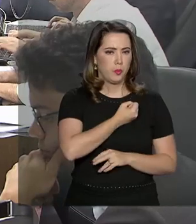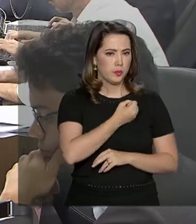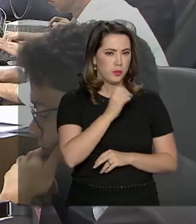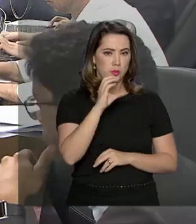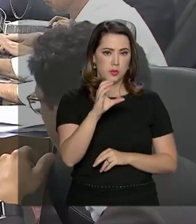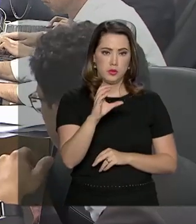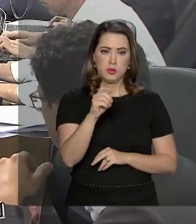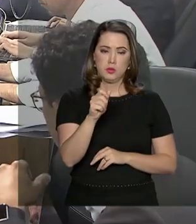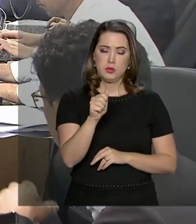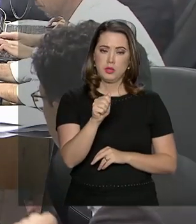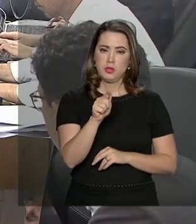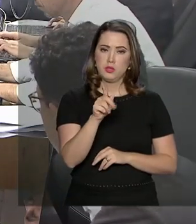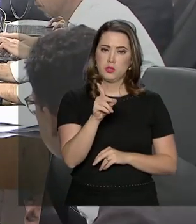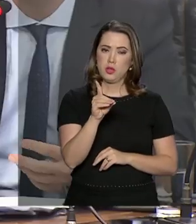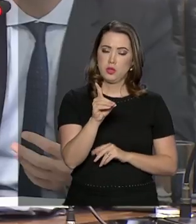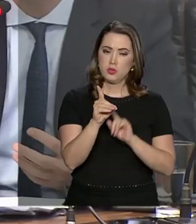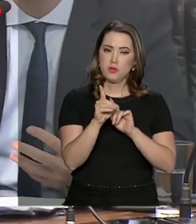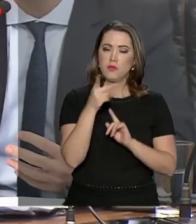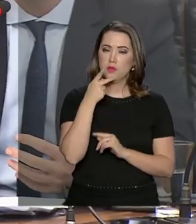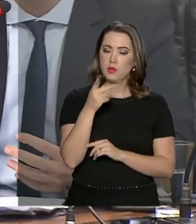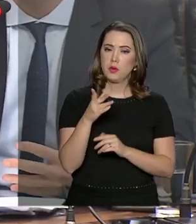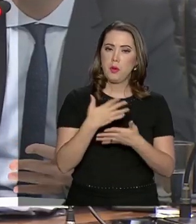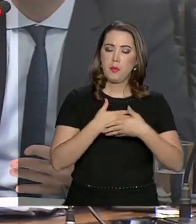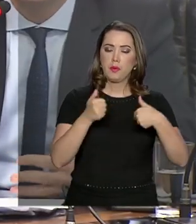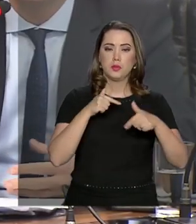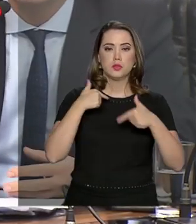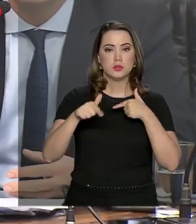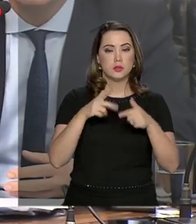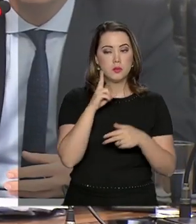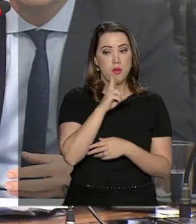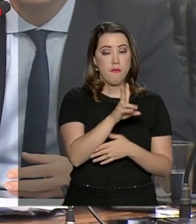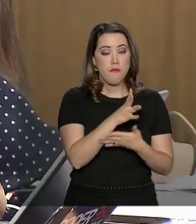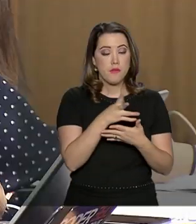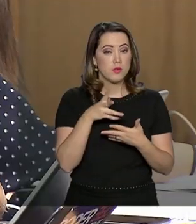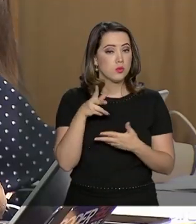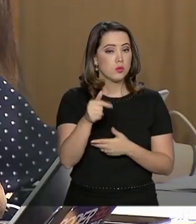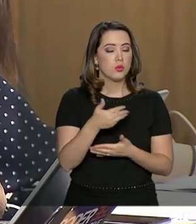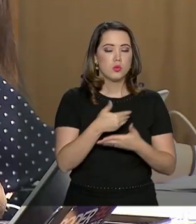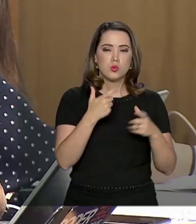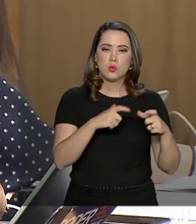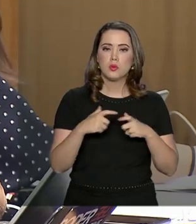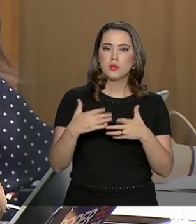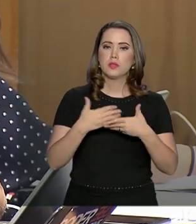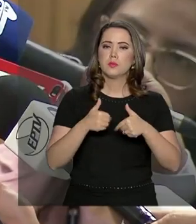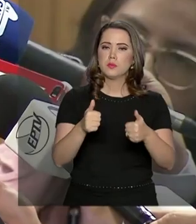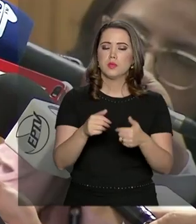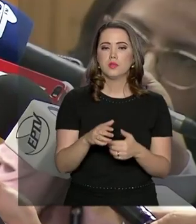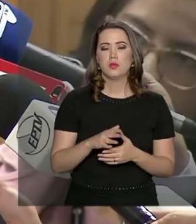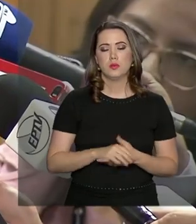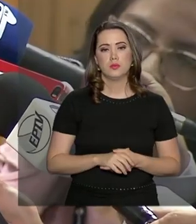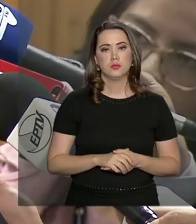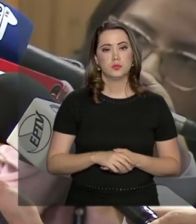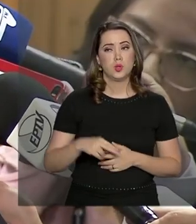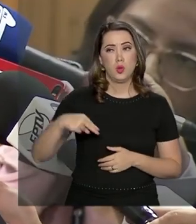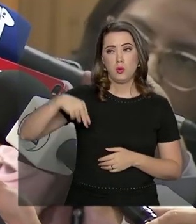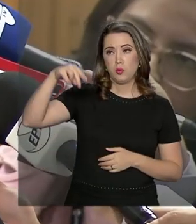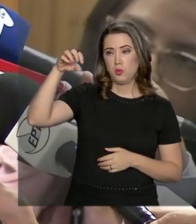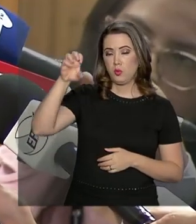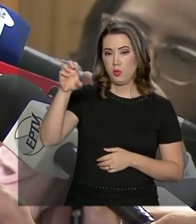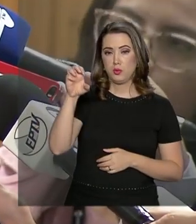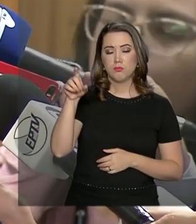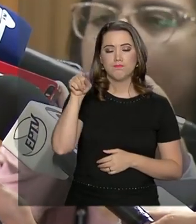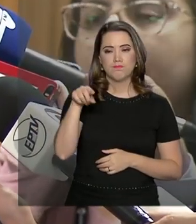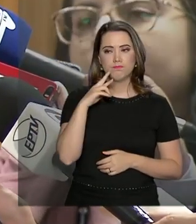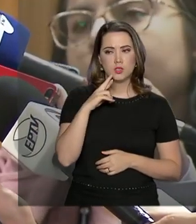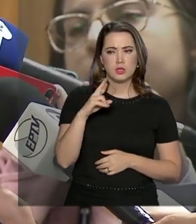a melhora no emprego no mês passado foi verificada em todas as regiões, com exceção do Nordeste. Na região Nordeste, o resultado